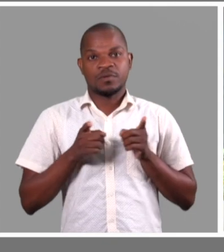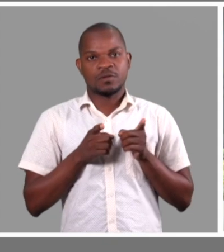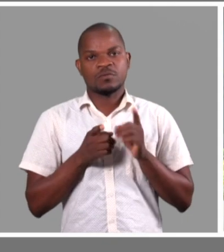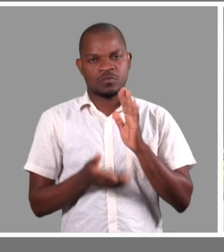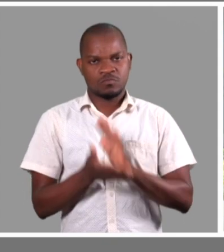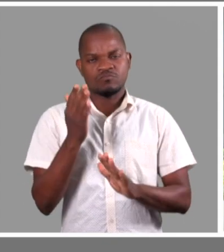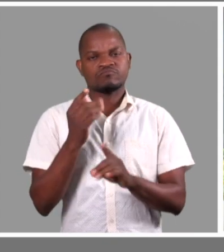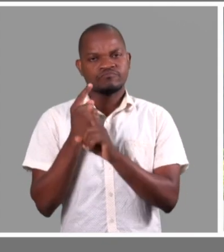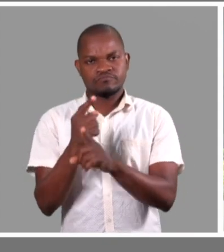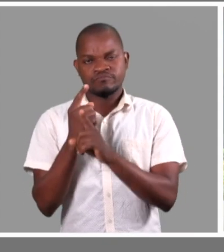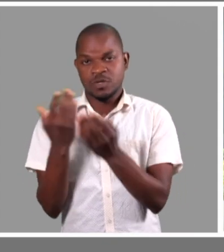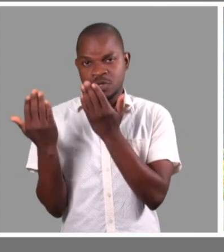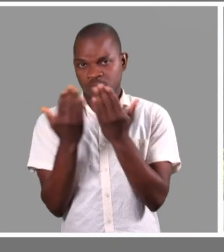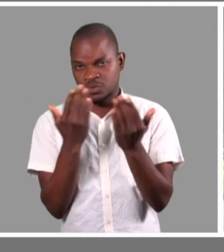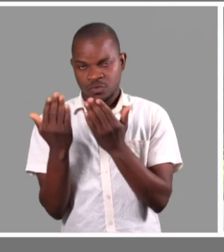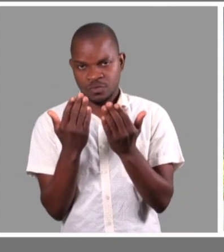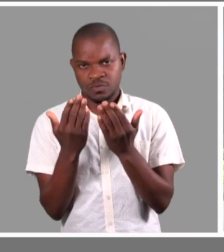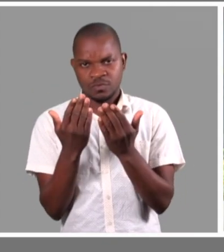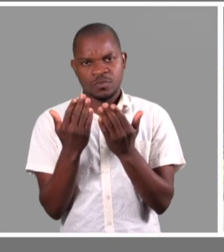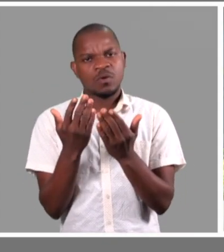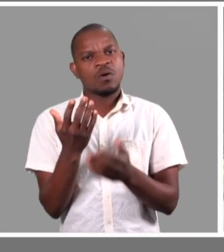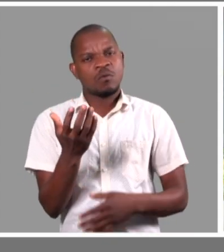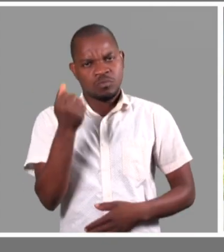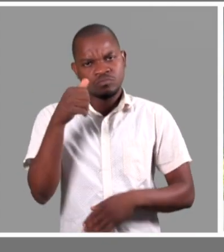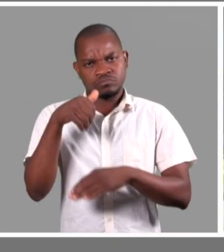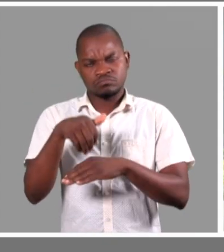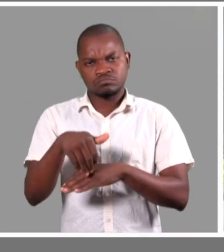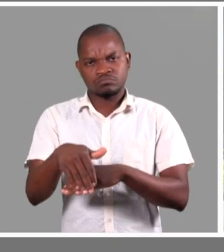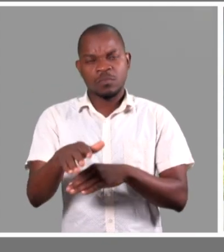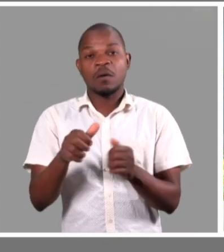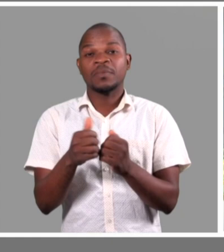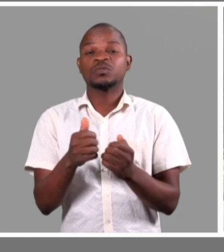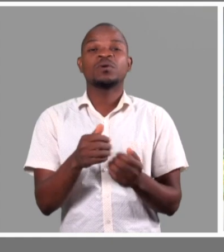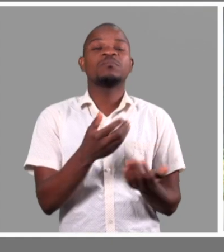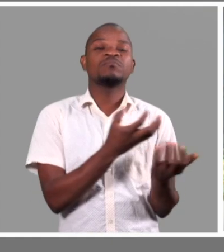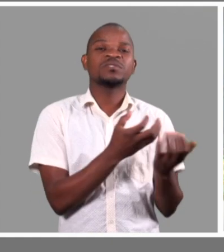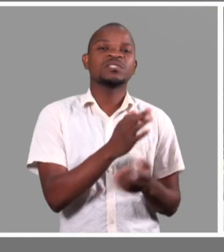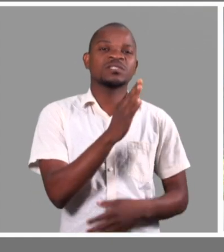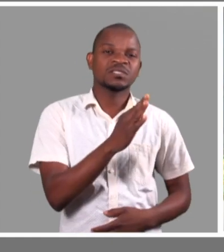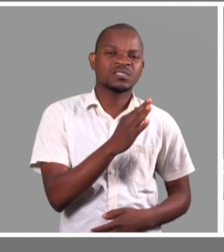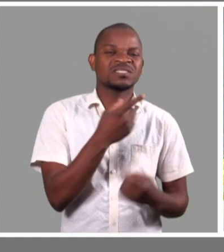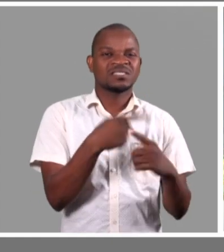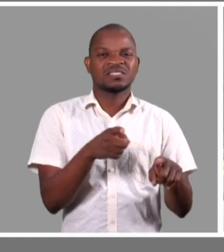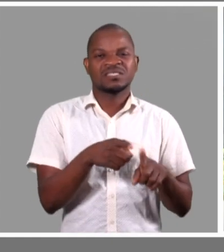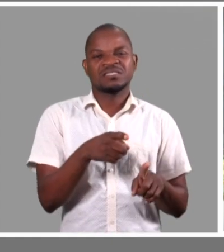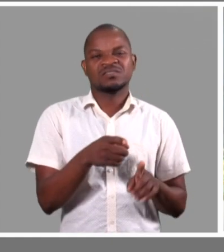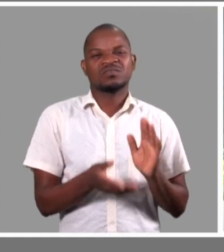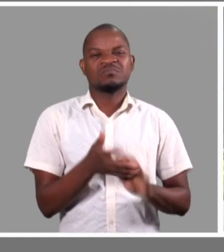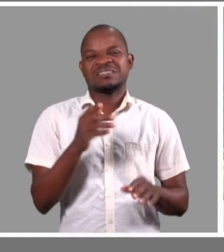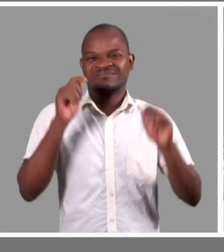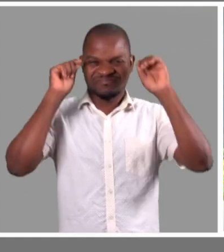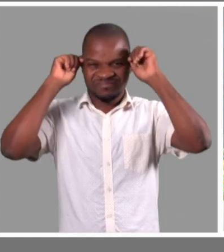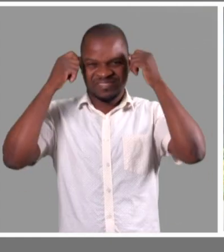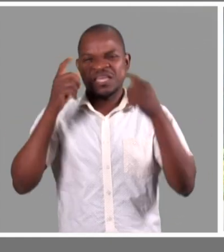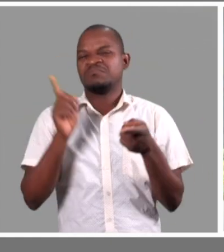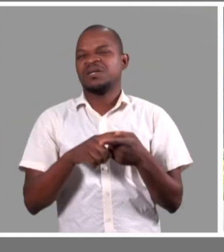rapariga que vai à escola, e consegue permanecer na escola, sem poder ir à casa de banho, a outros edifícios, se calhar fica frustrada, e não